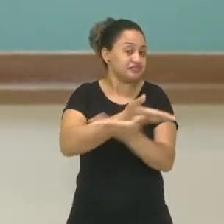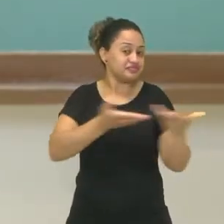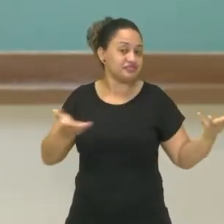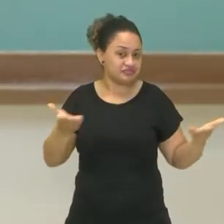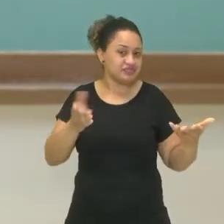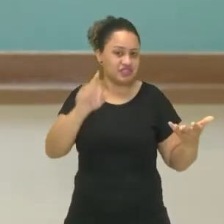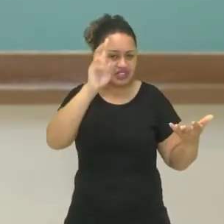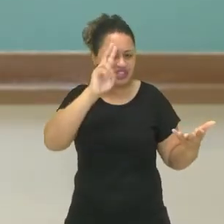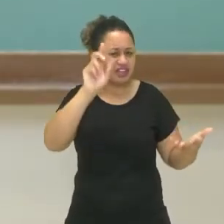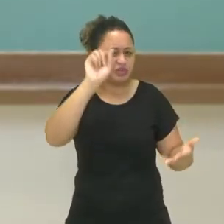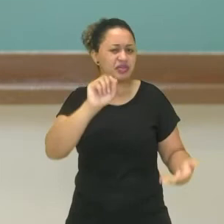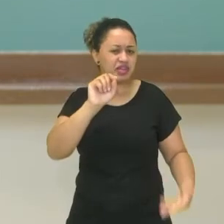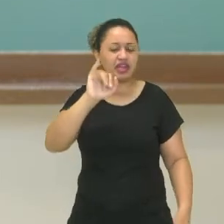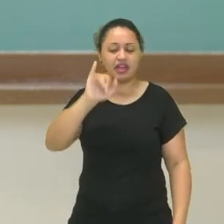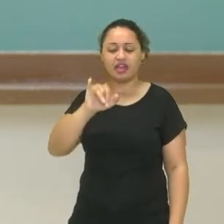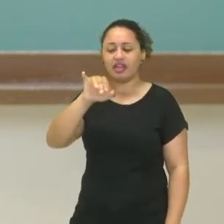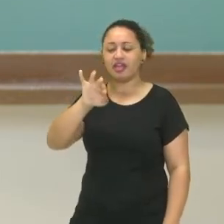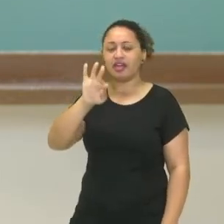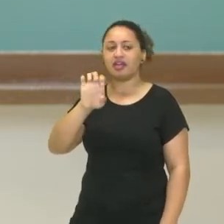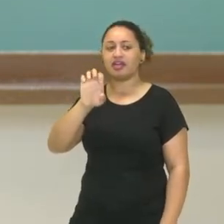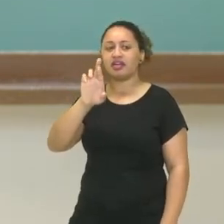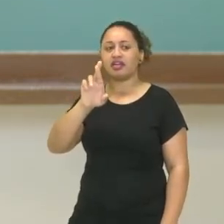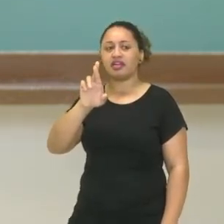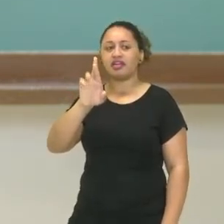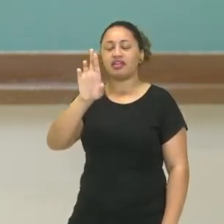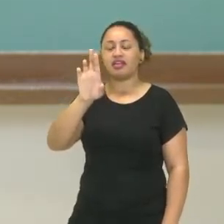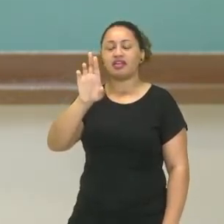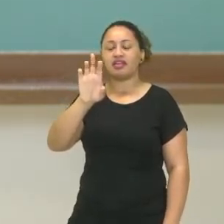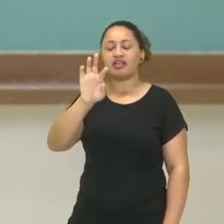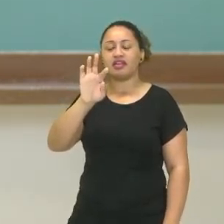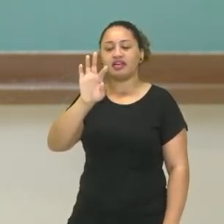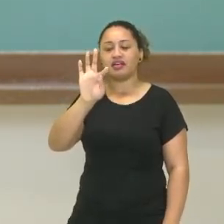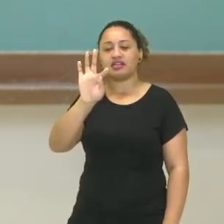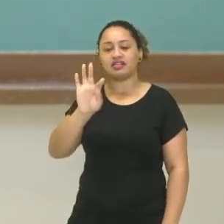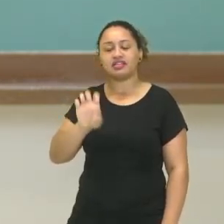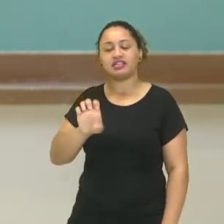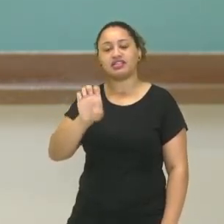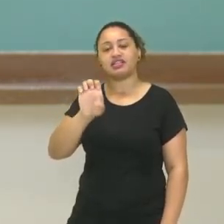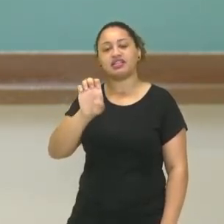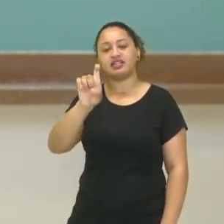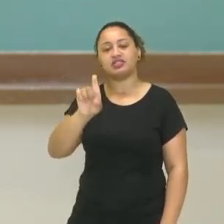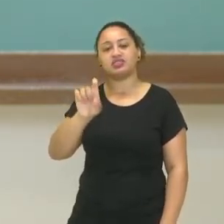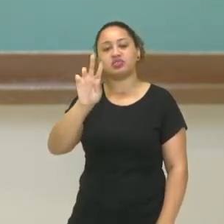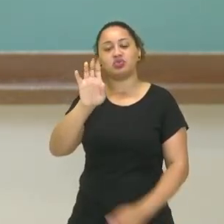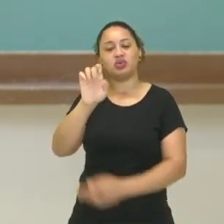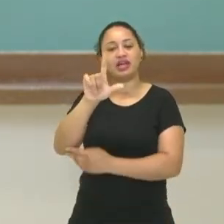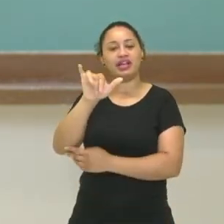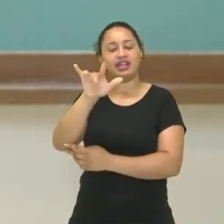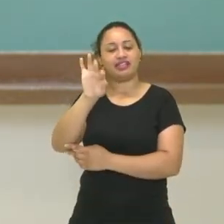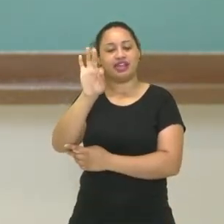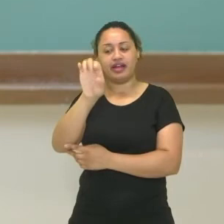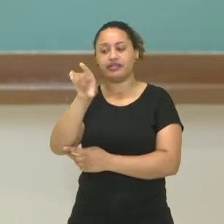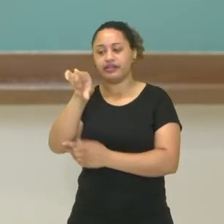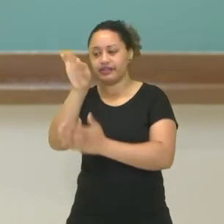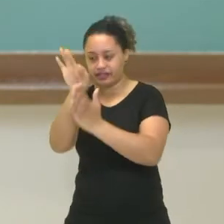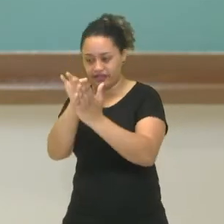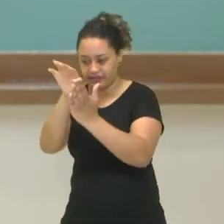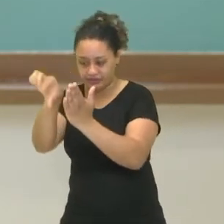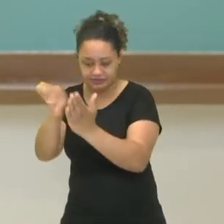A intertextualidade é quando um texto está em outro texto, fazendo com isso